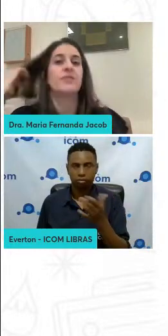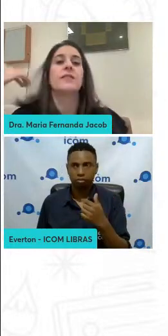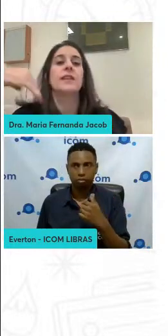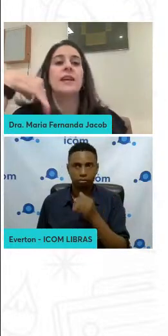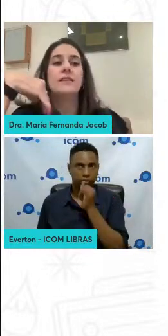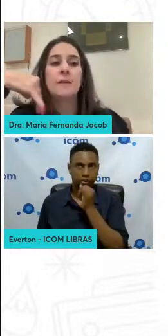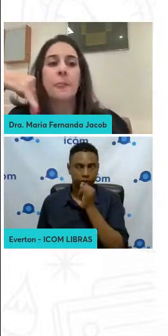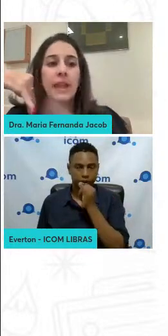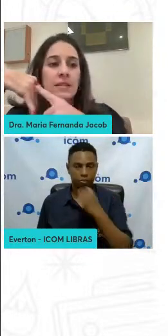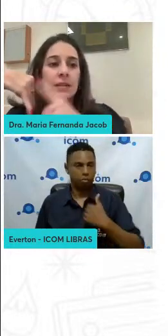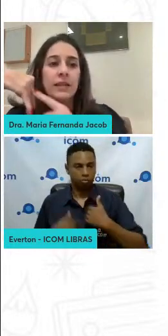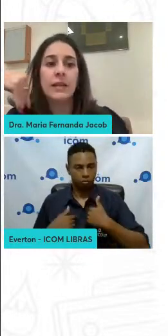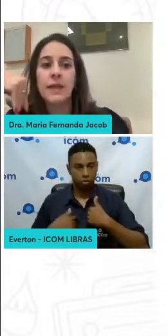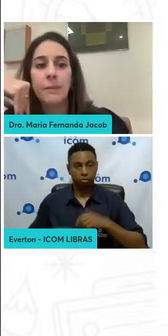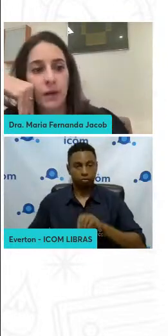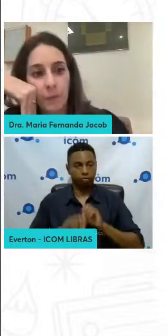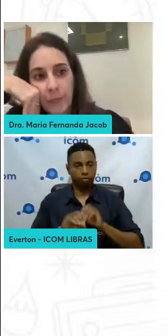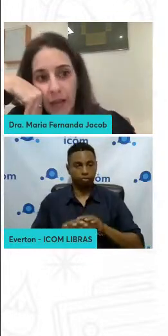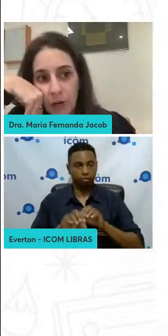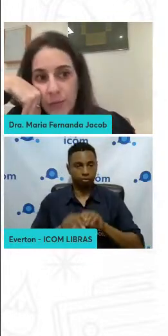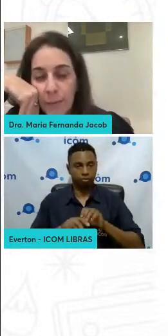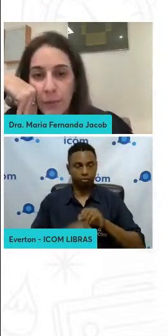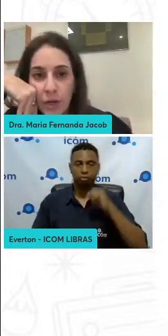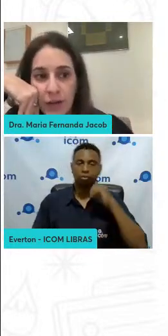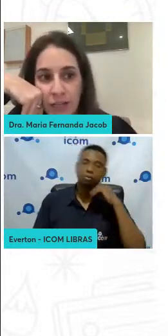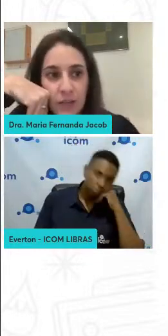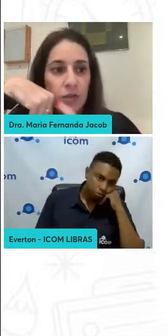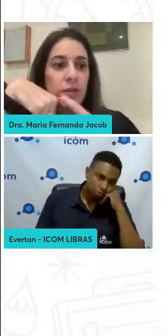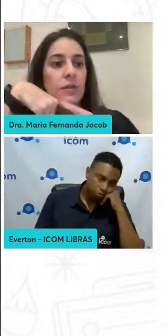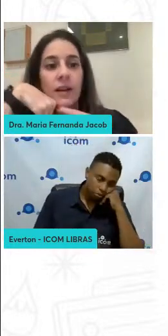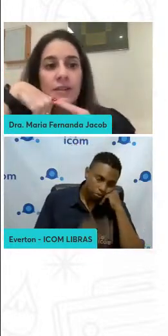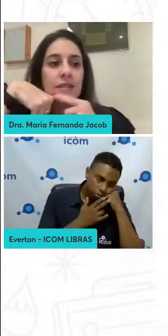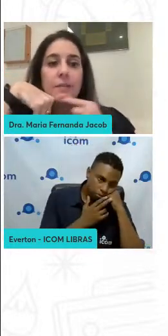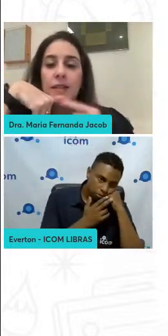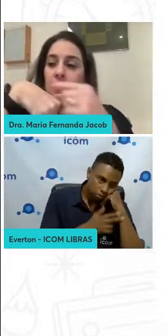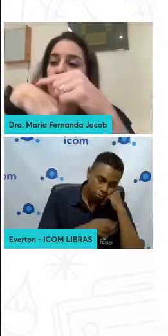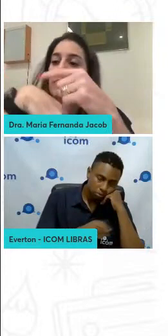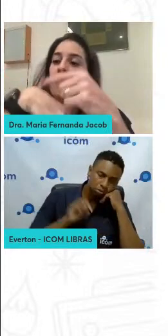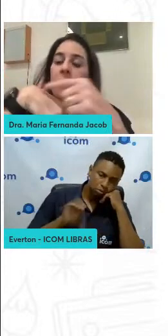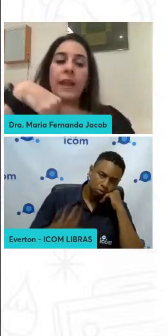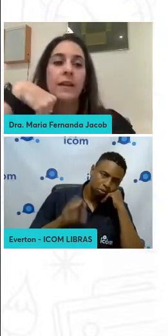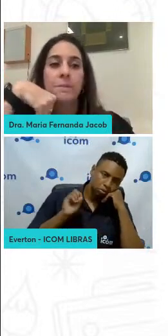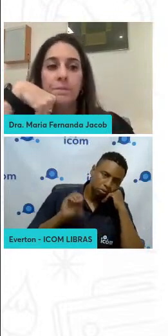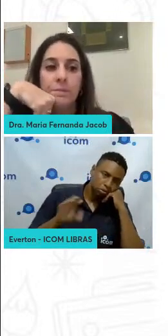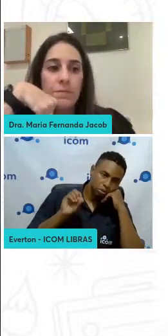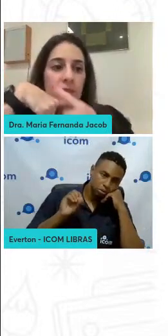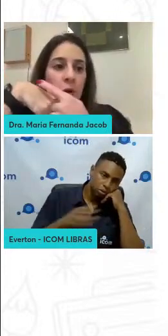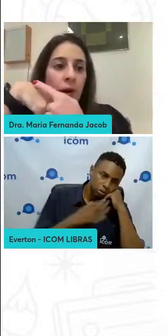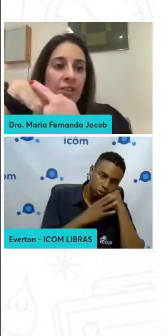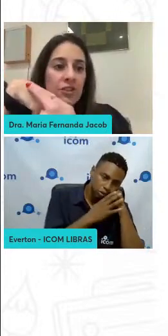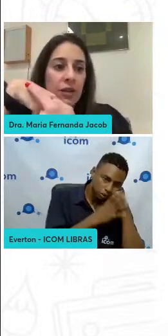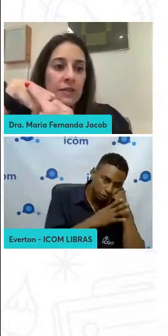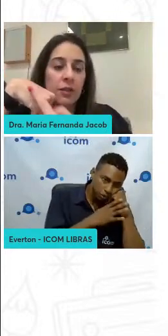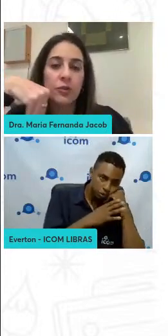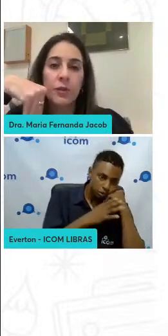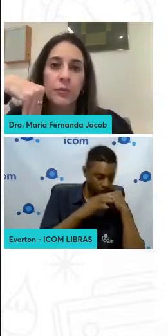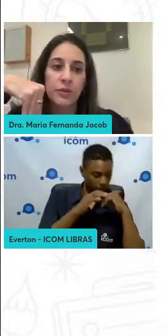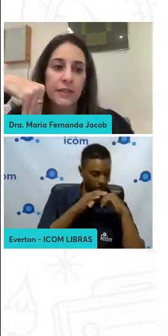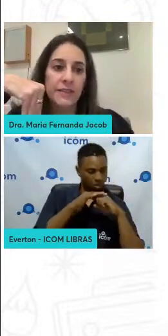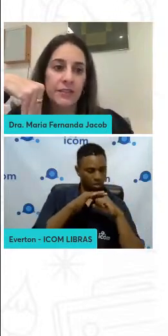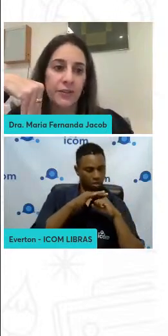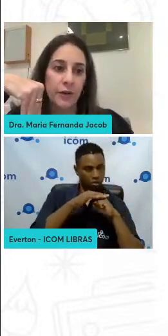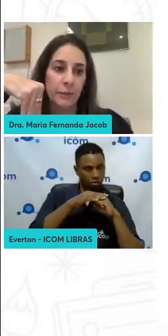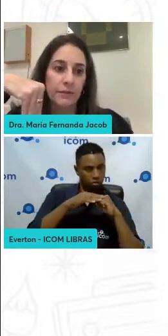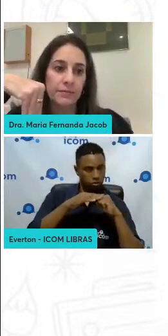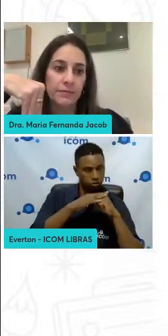aula aqui para vocês, em cima da minha mão. Aí eu me apoio aqui, estou dando aula em cima da minha mão, com a articulação do meu